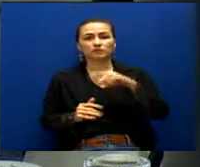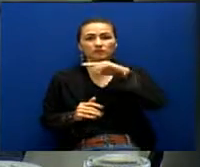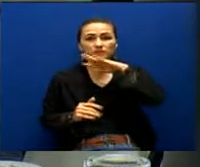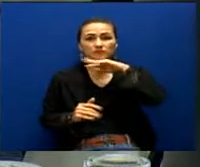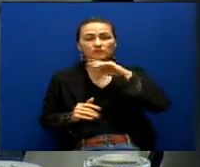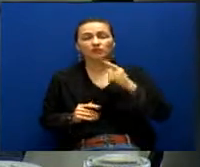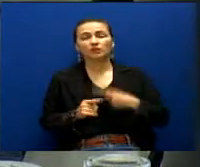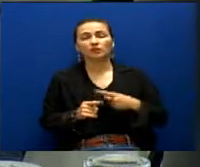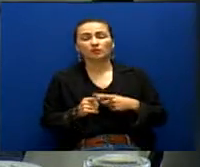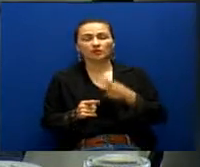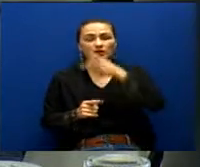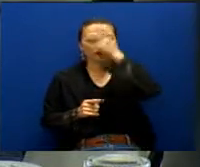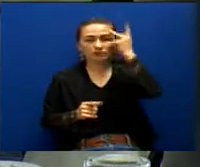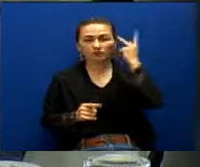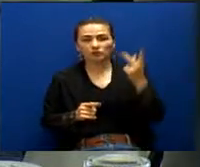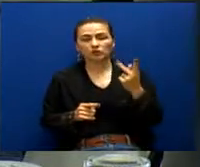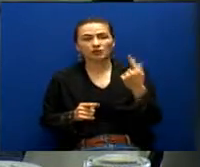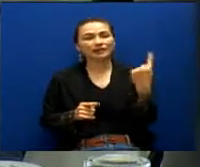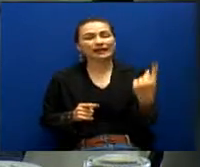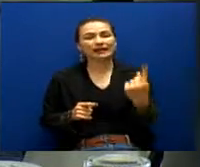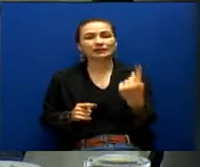civil. Nunca teve.